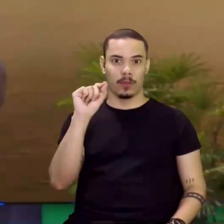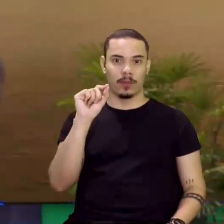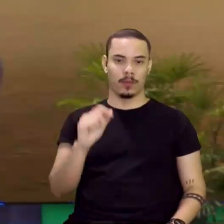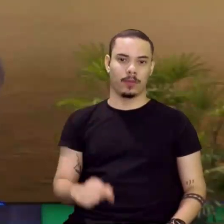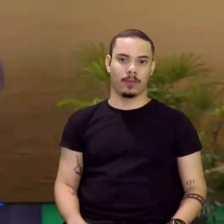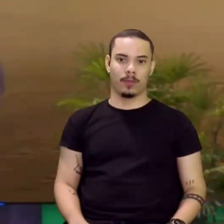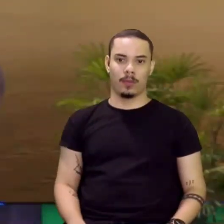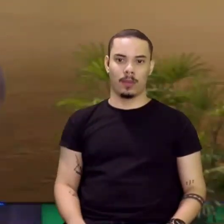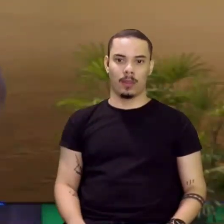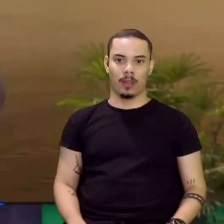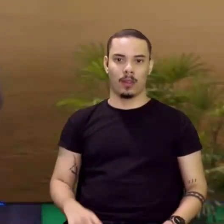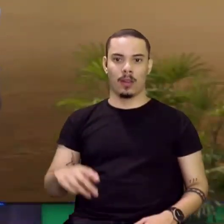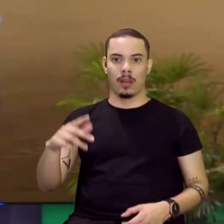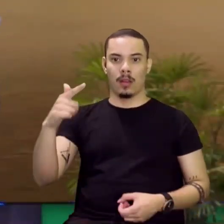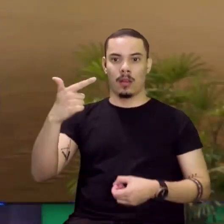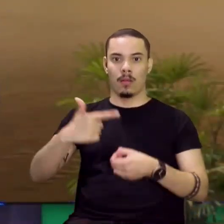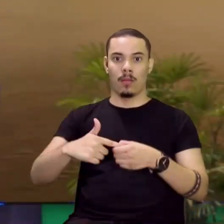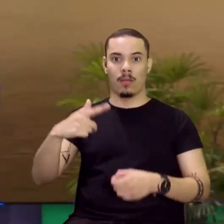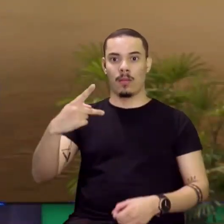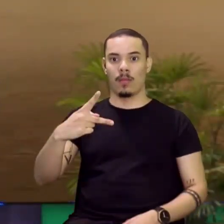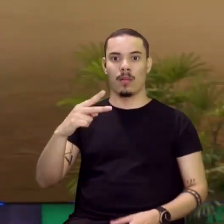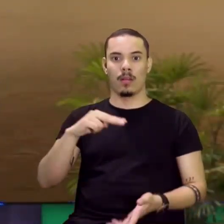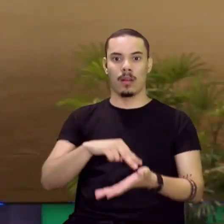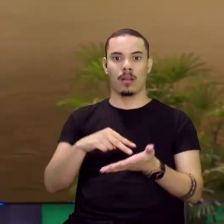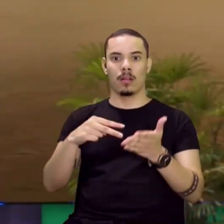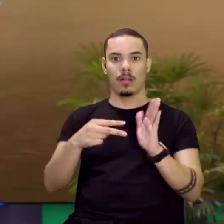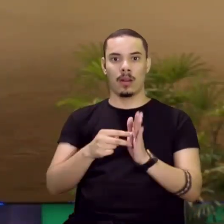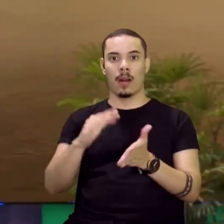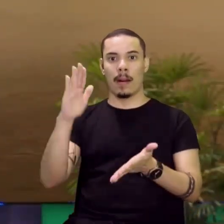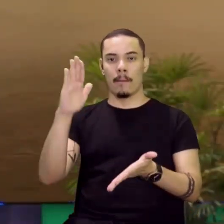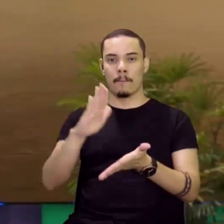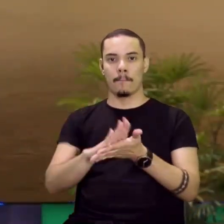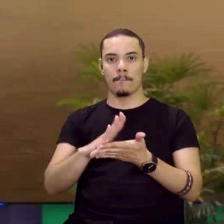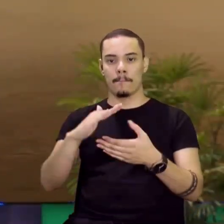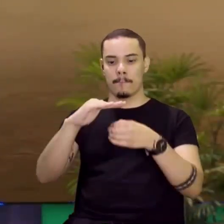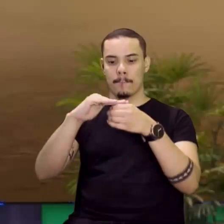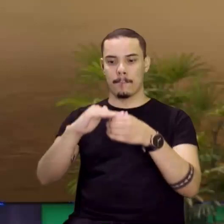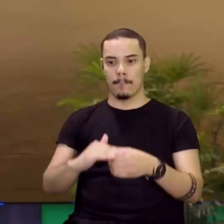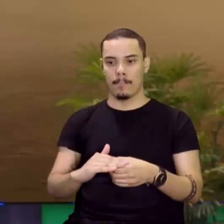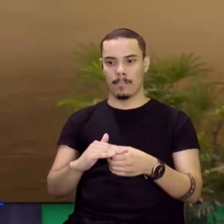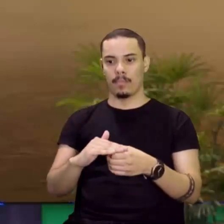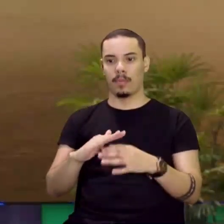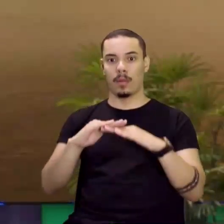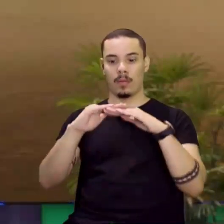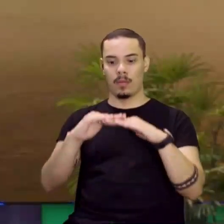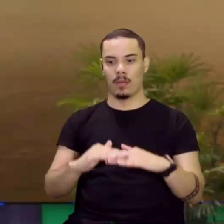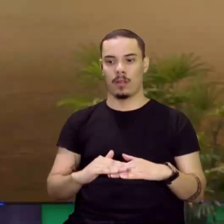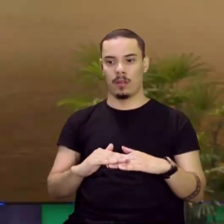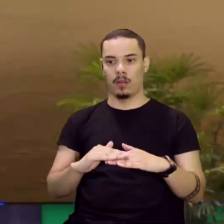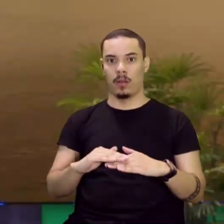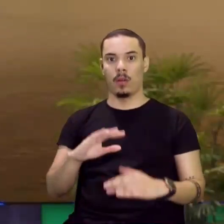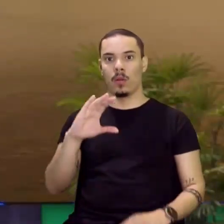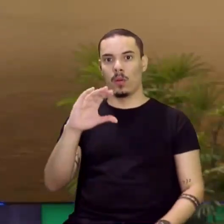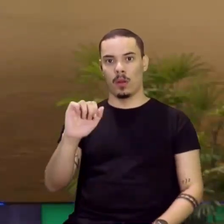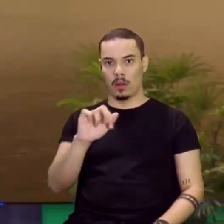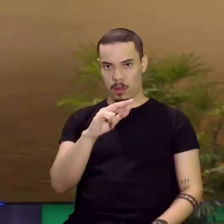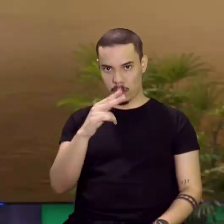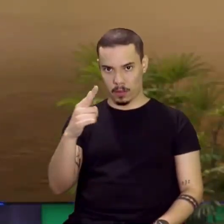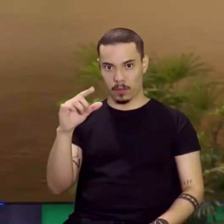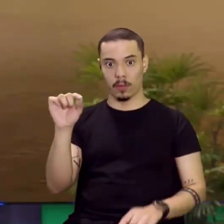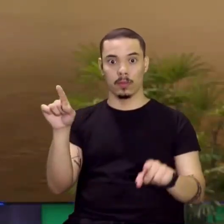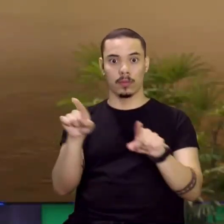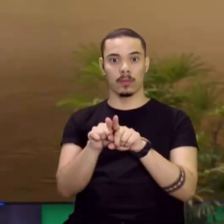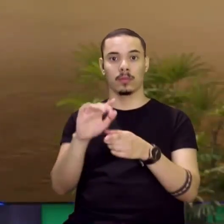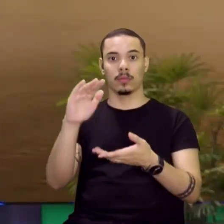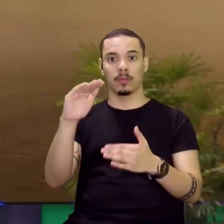O petróleo é feito de pressão de milhares e milhares de anos. O carvão mineral também é feito através de